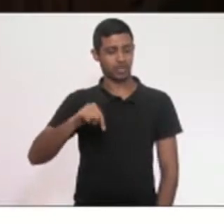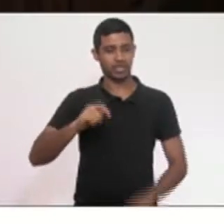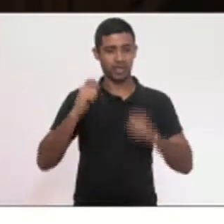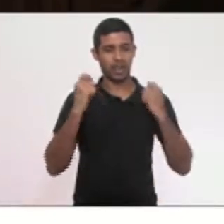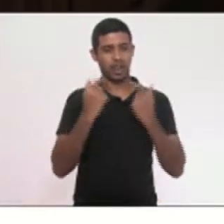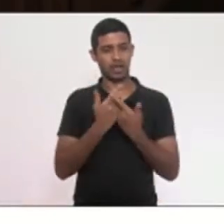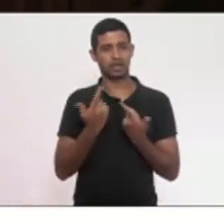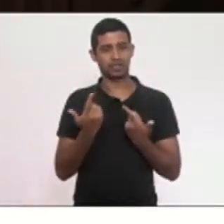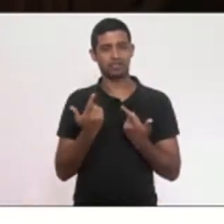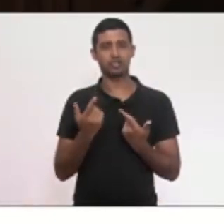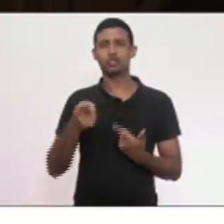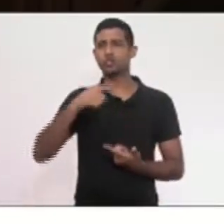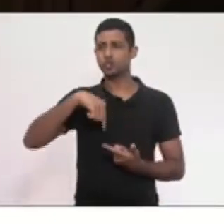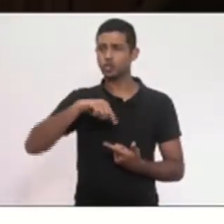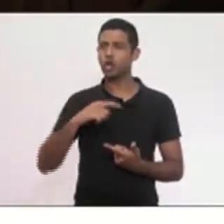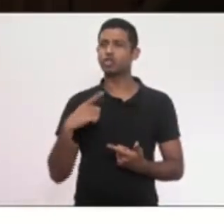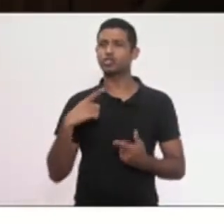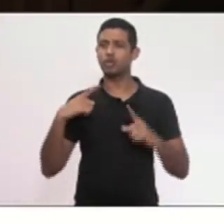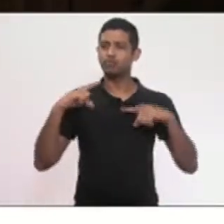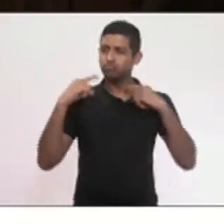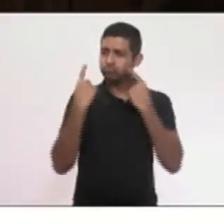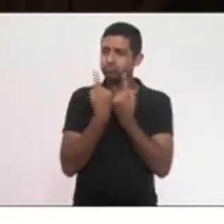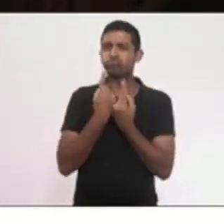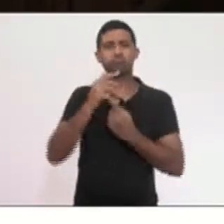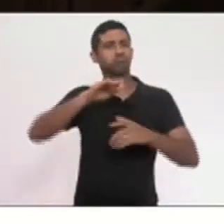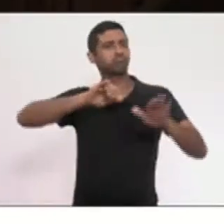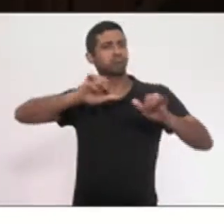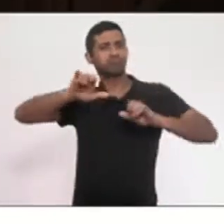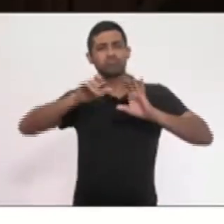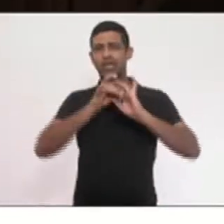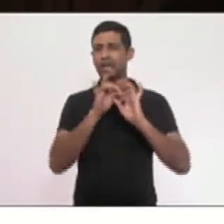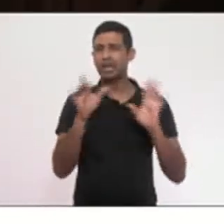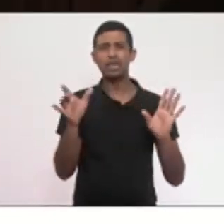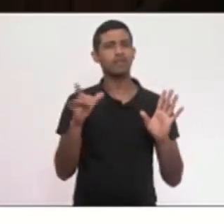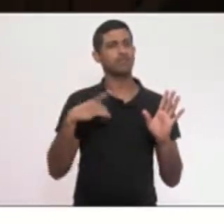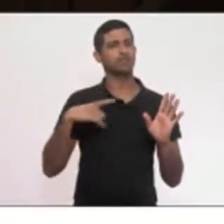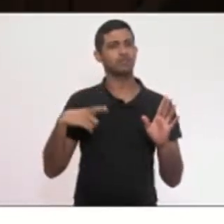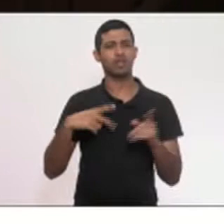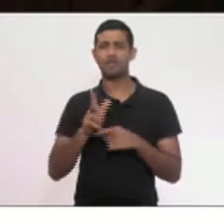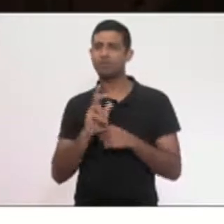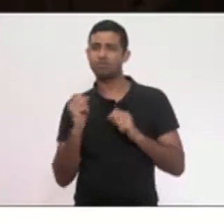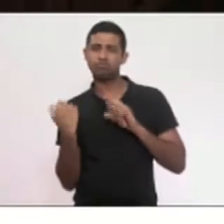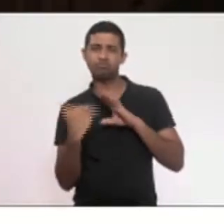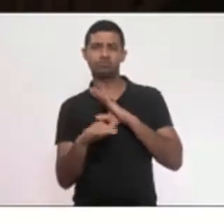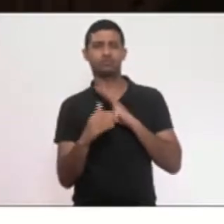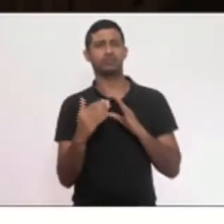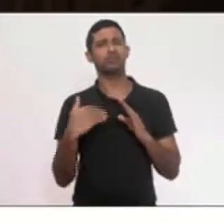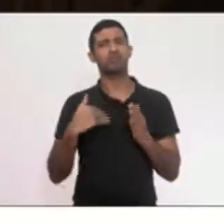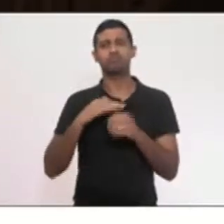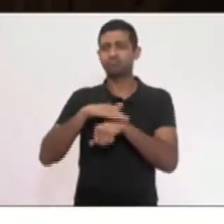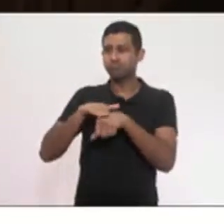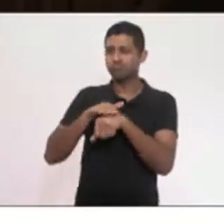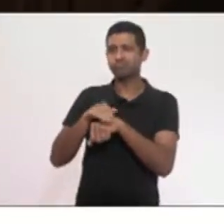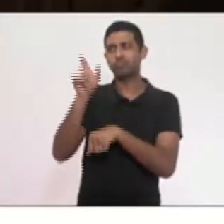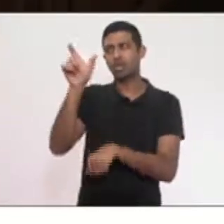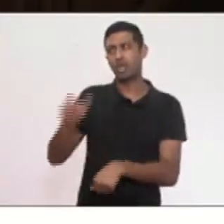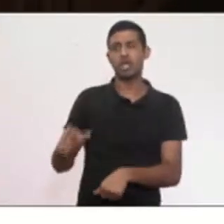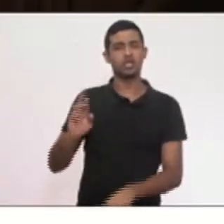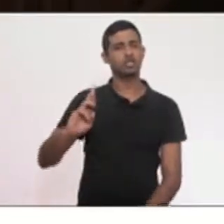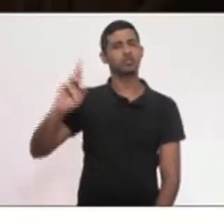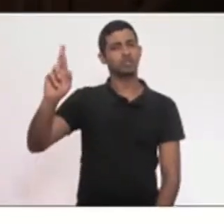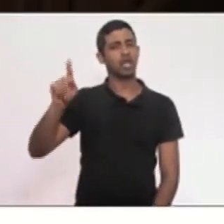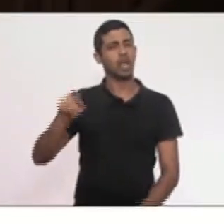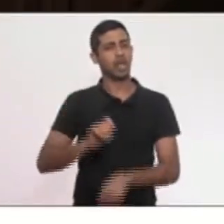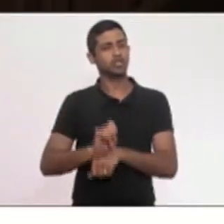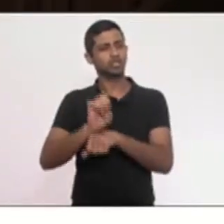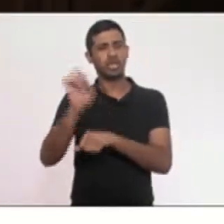metropolitana, fez gestões, fez reuniões abertas, enviou ofício, conversou com os dirigentes estaduais